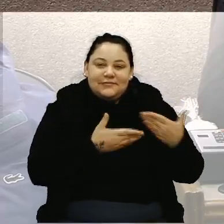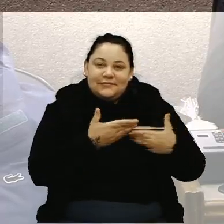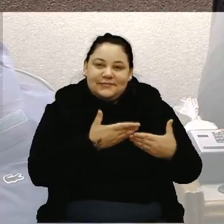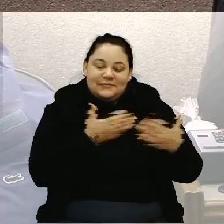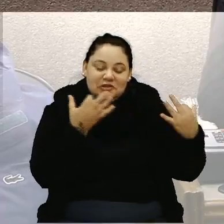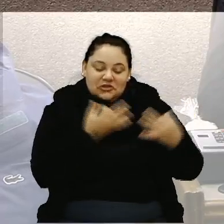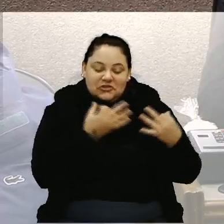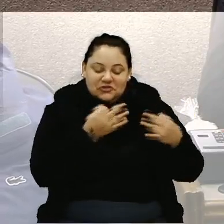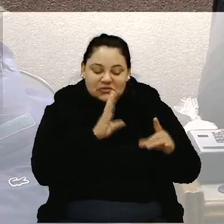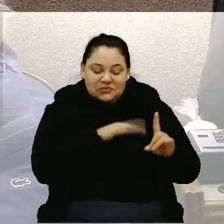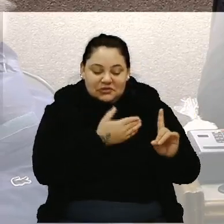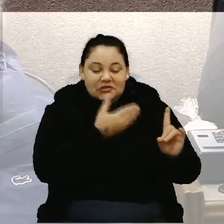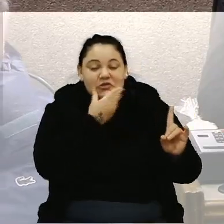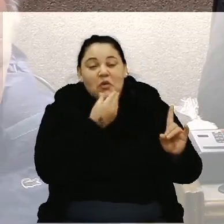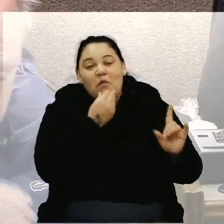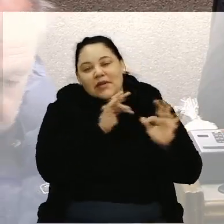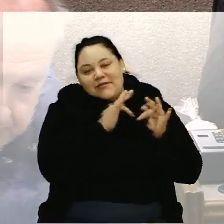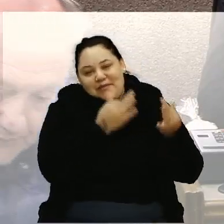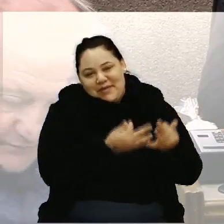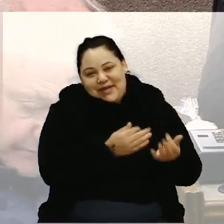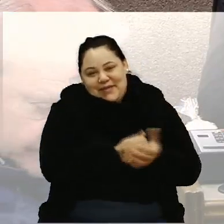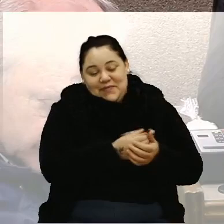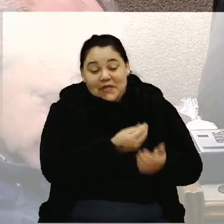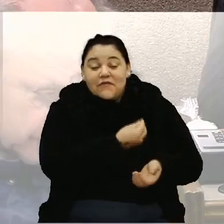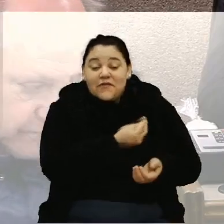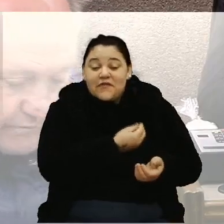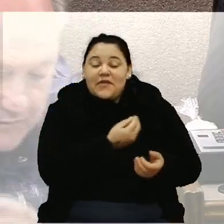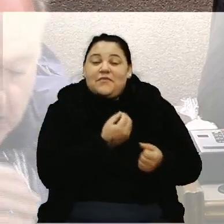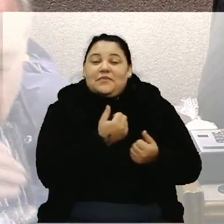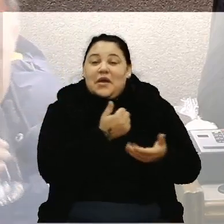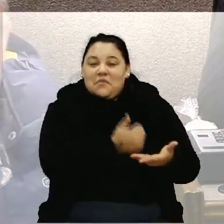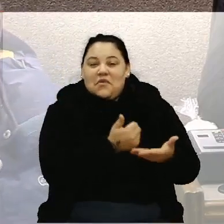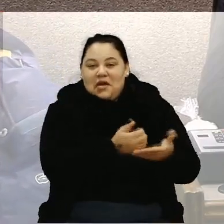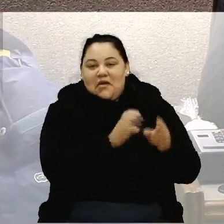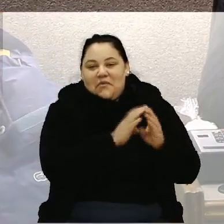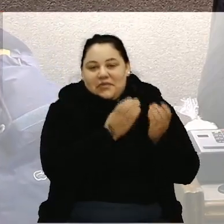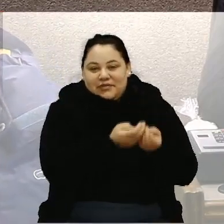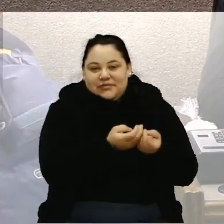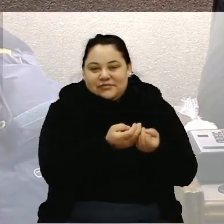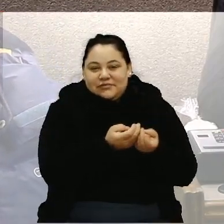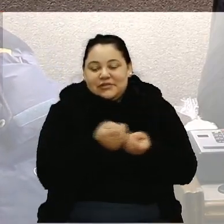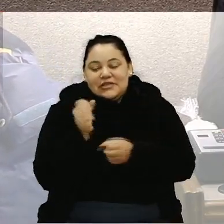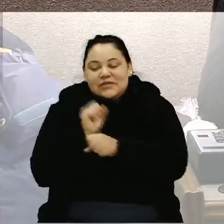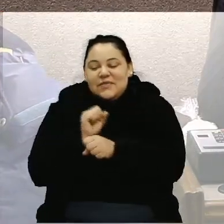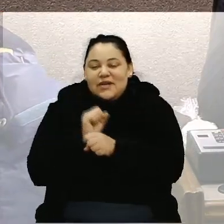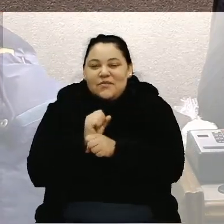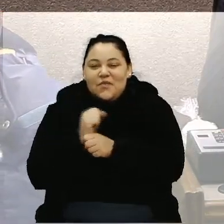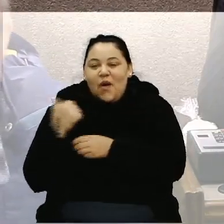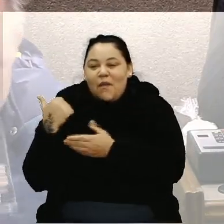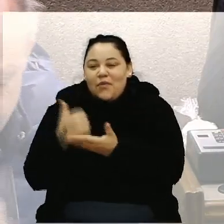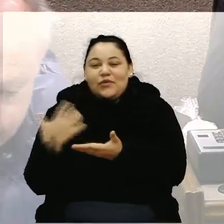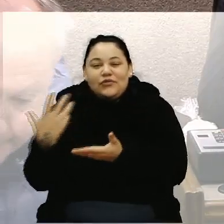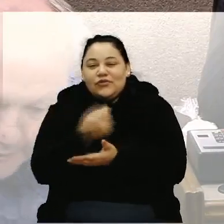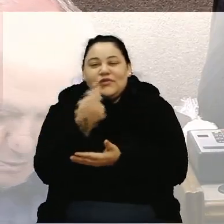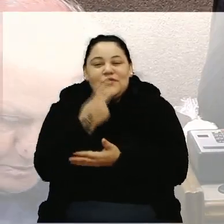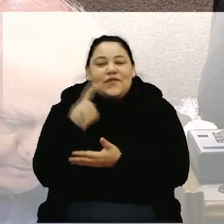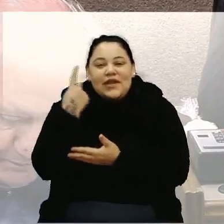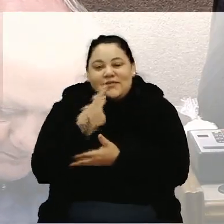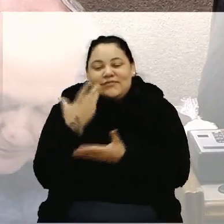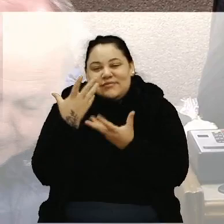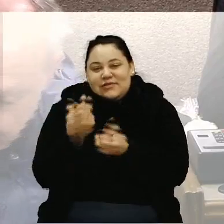homem de família que viveu pela sua comunidade, esperamos contar com o apoio integral dos nobres pares no